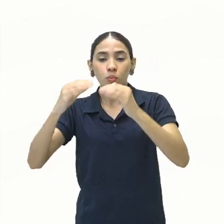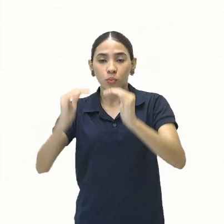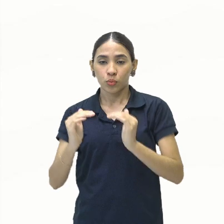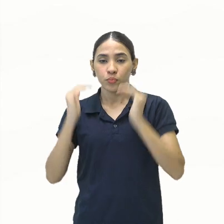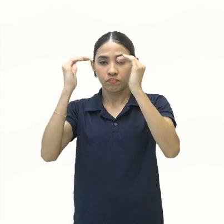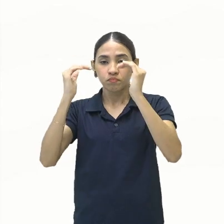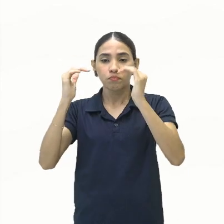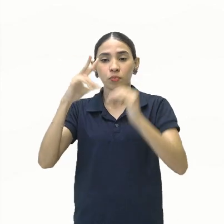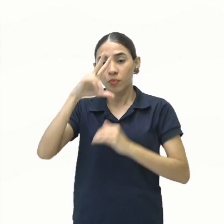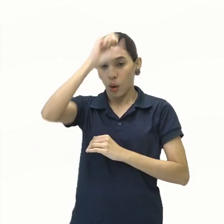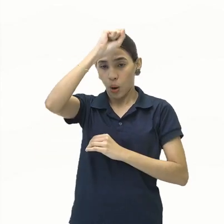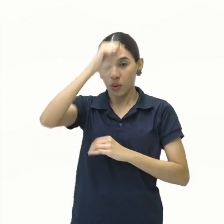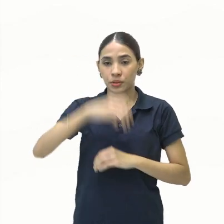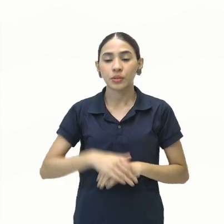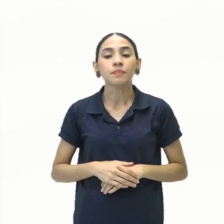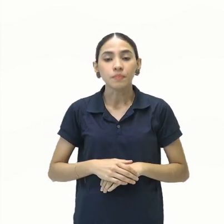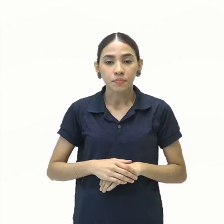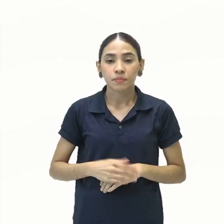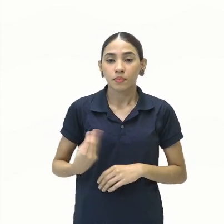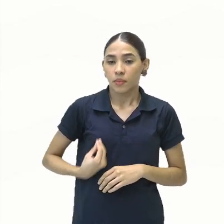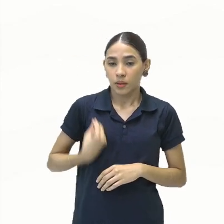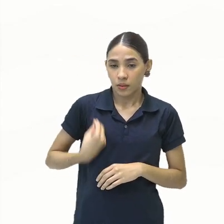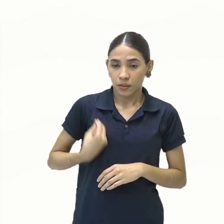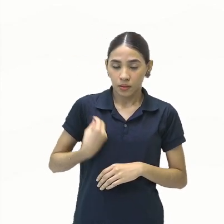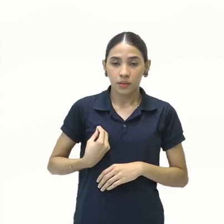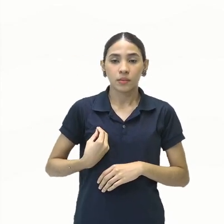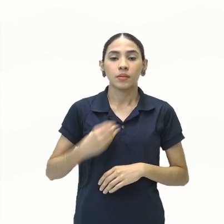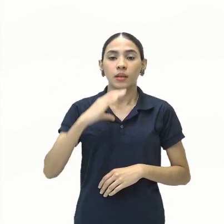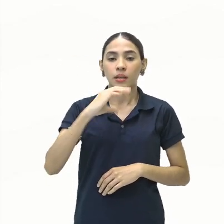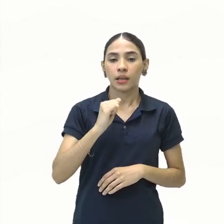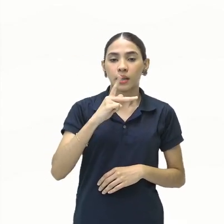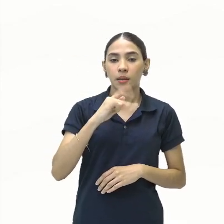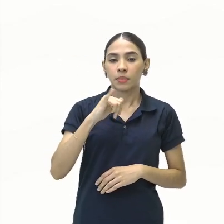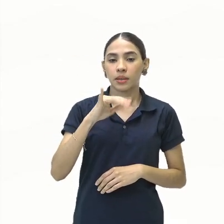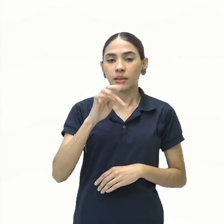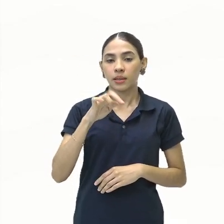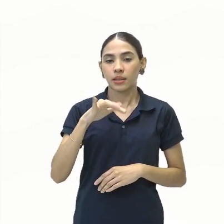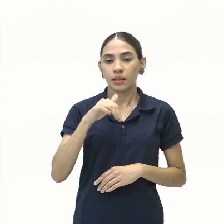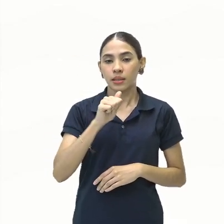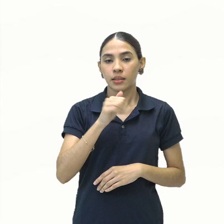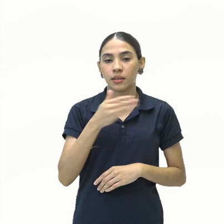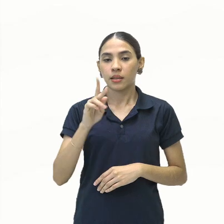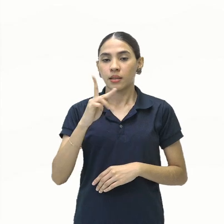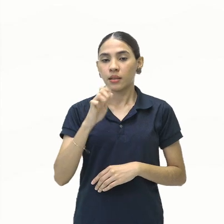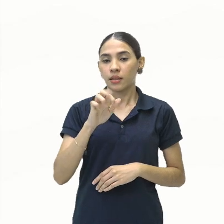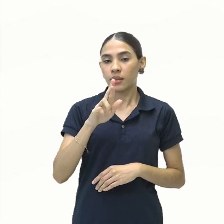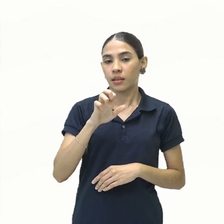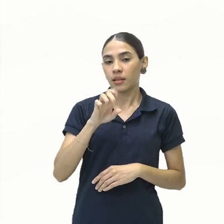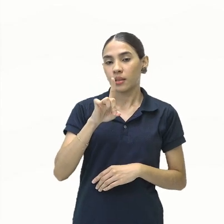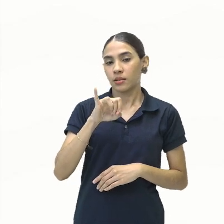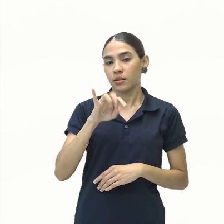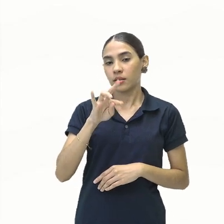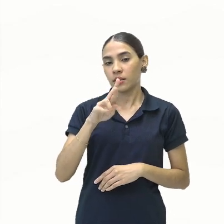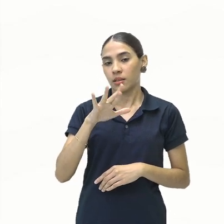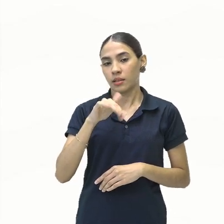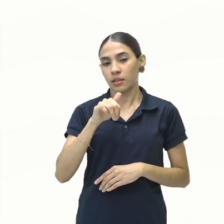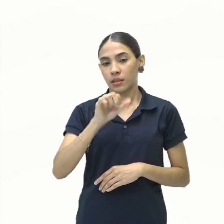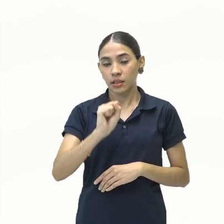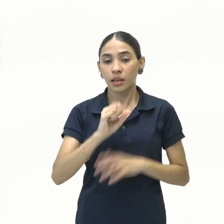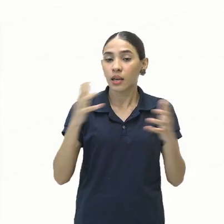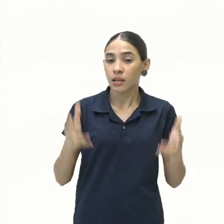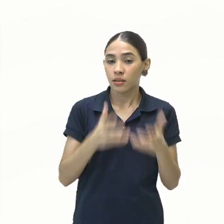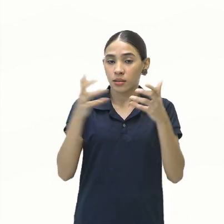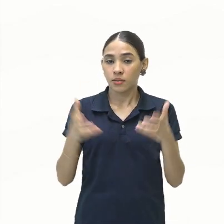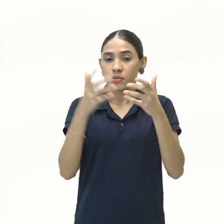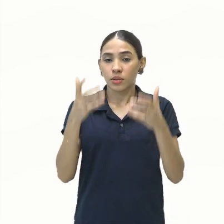ou seja, a elite que estava presente na capitania hereditária. Qual era o objetivo? Estimular a